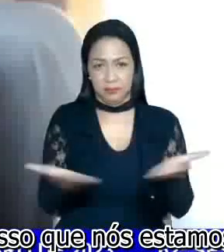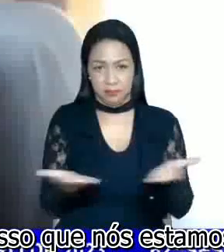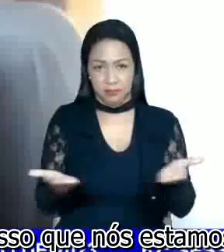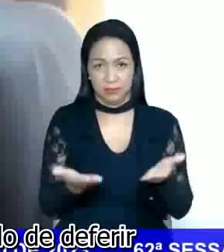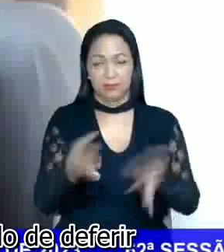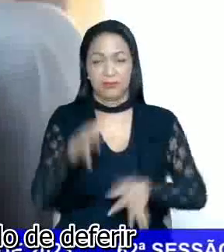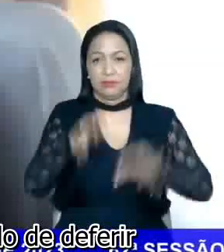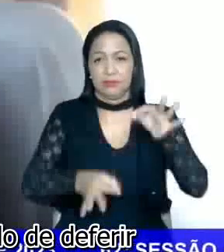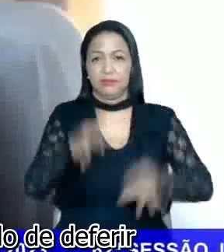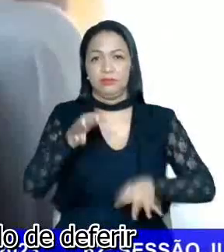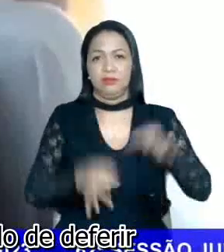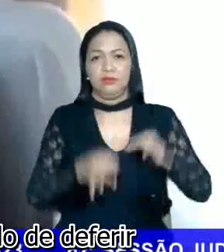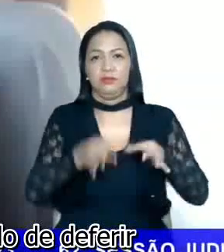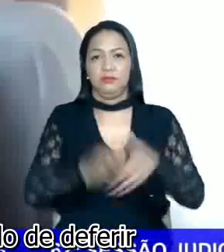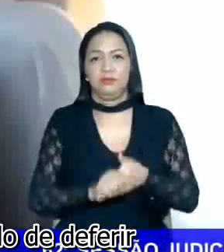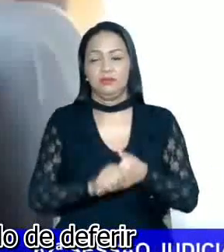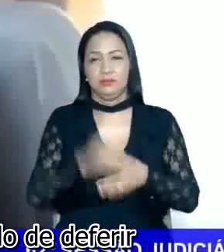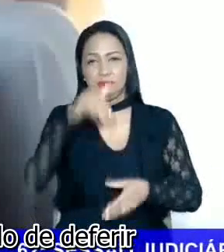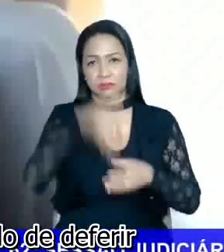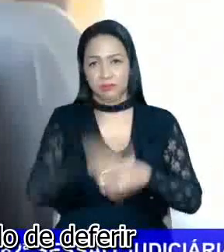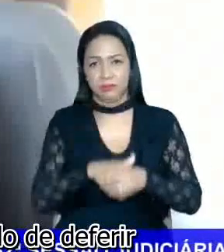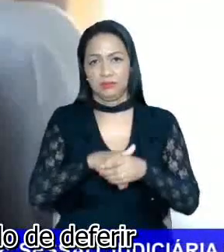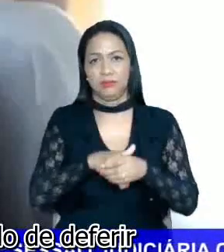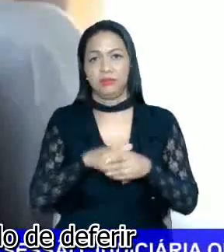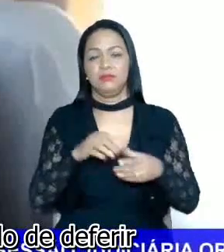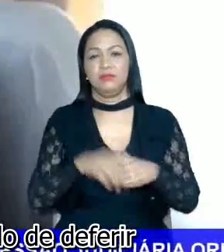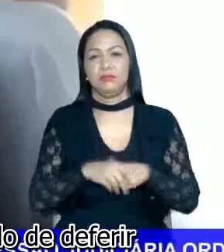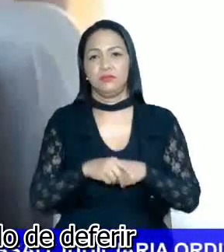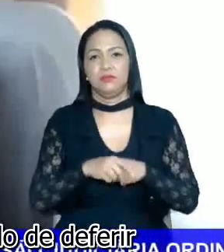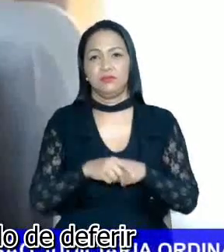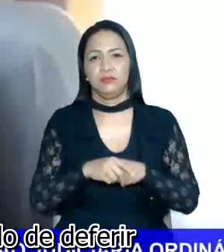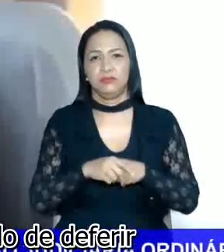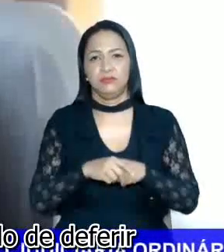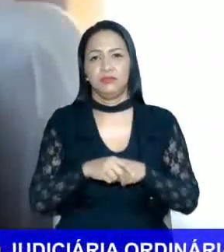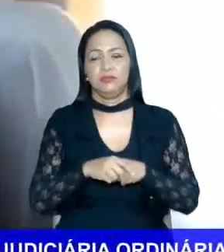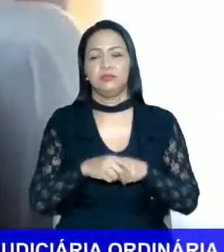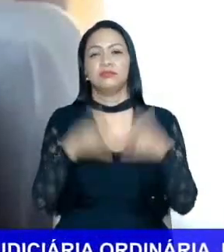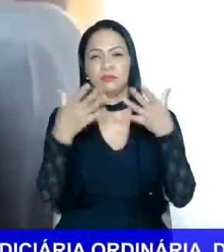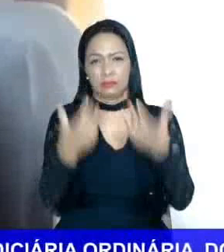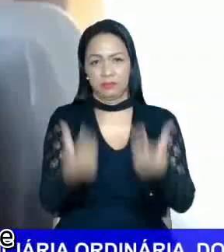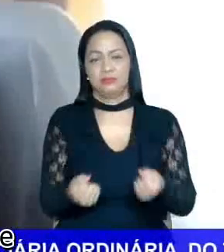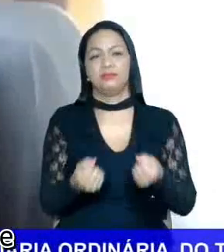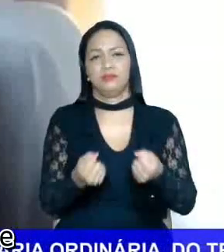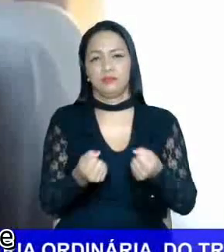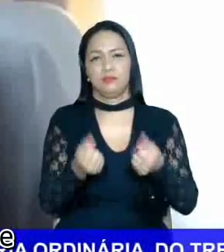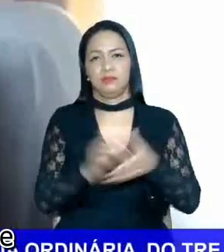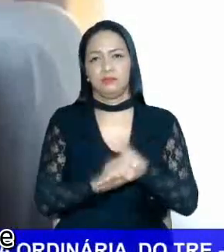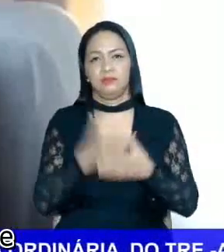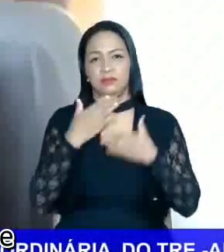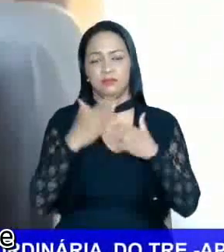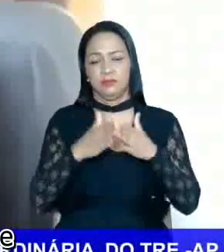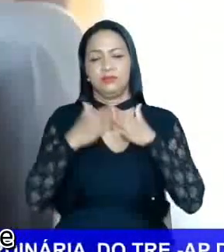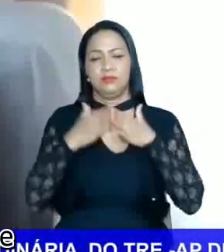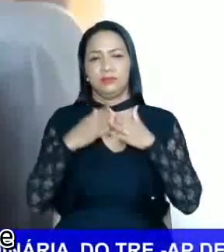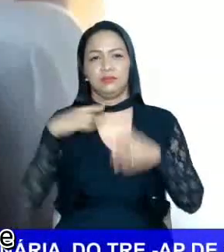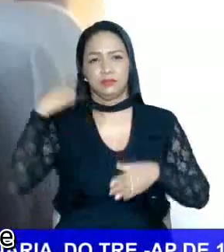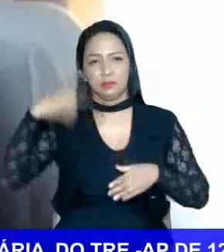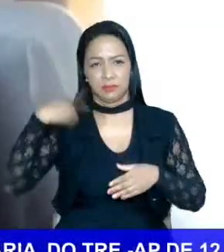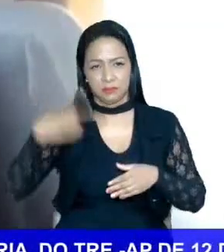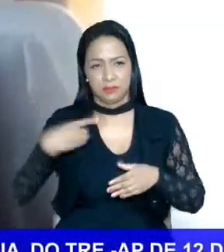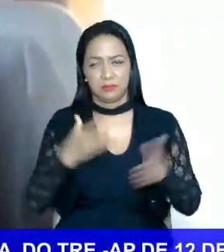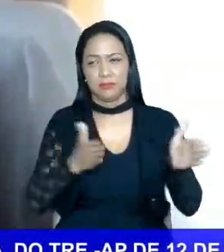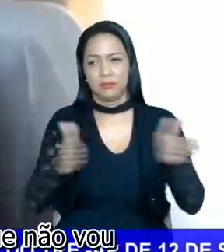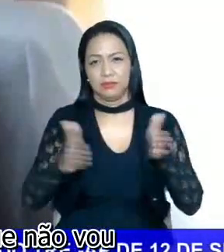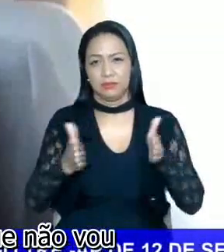agora em julgamento, que eu estou votando no sentido de deferir, né, a petição do advogado para reabrir o